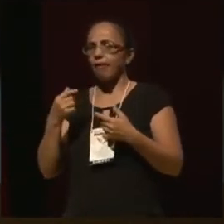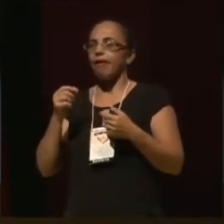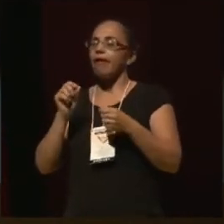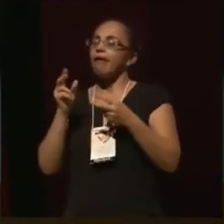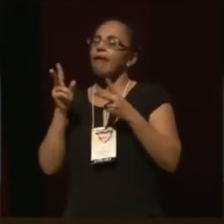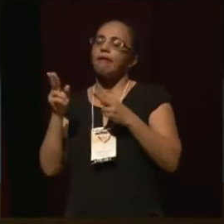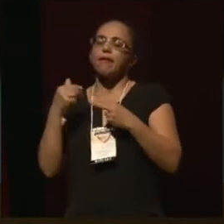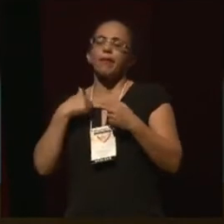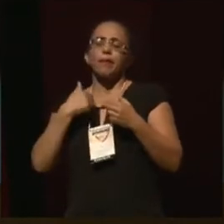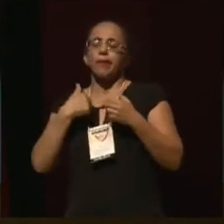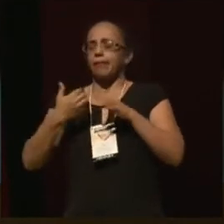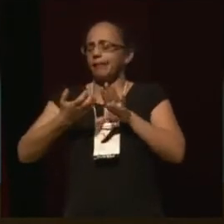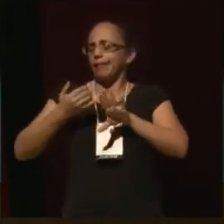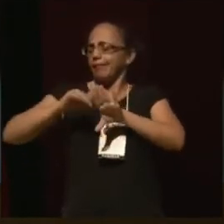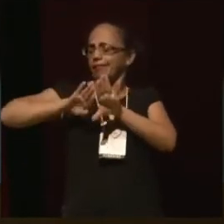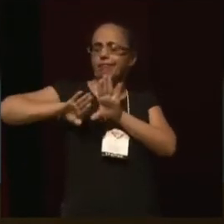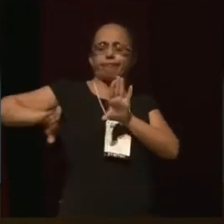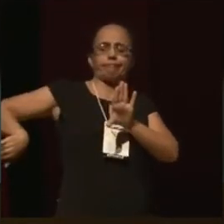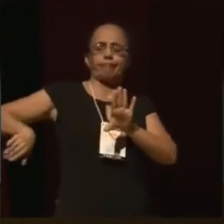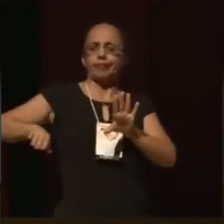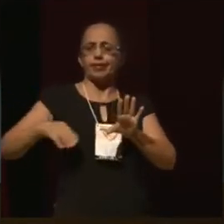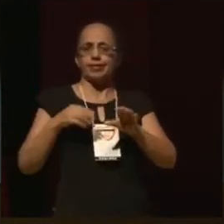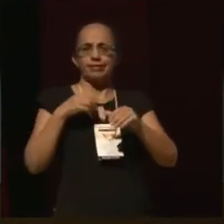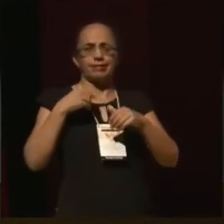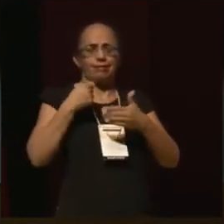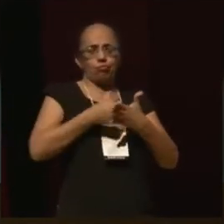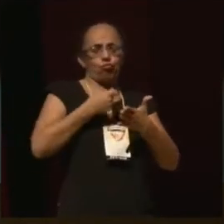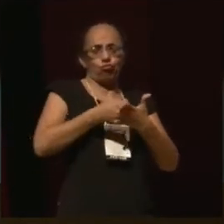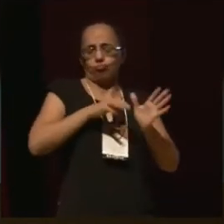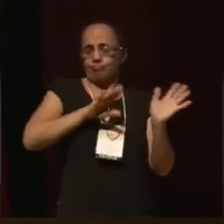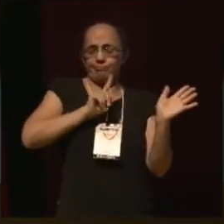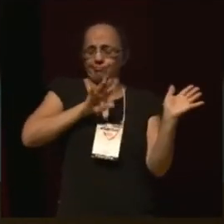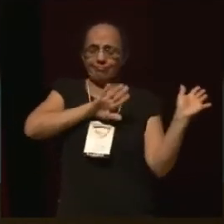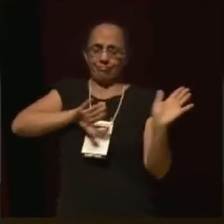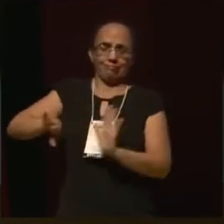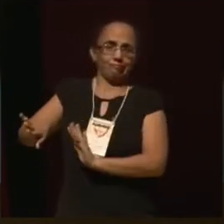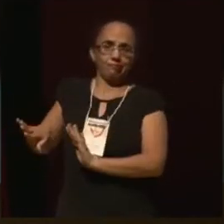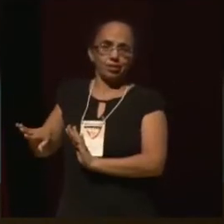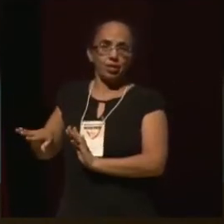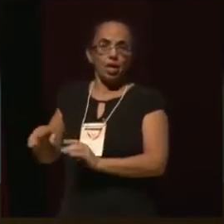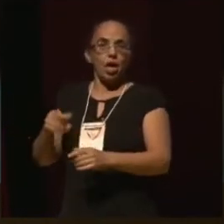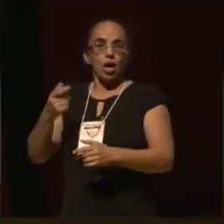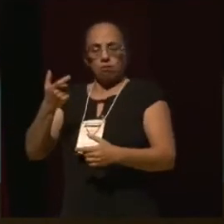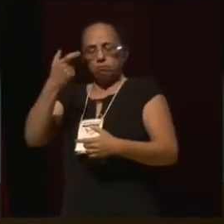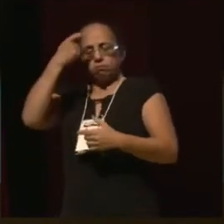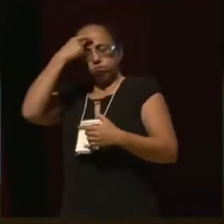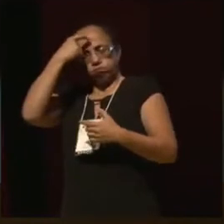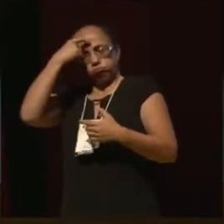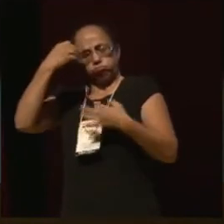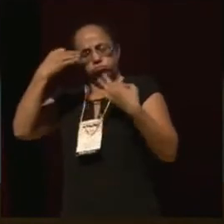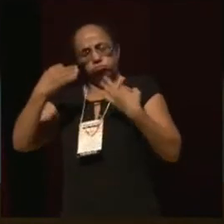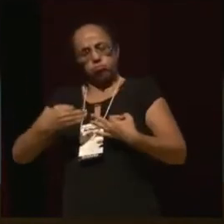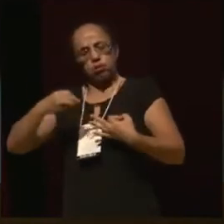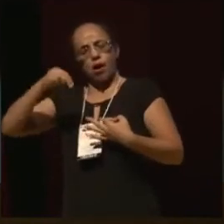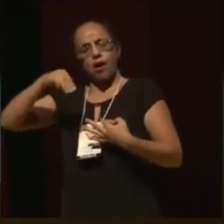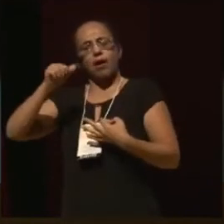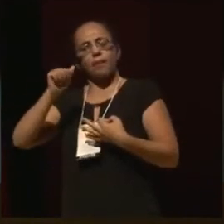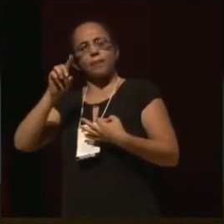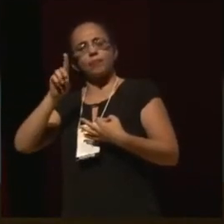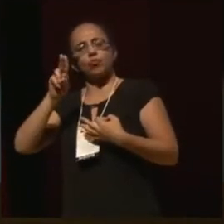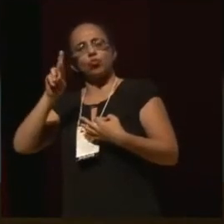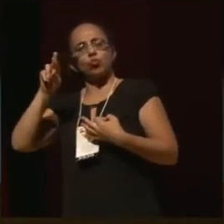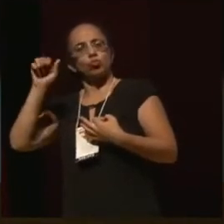adversidade. E uma consciência religiosa madura seria aquela que, entendendo que eu sou filho de